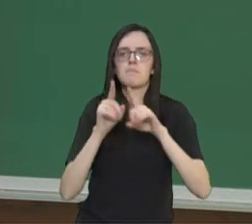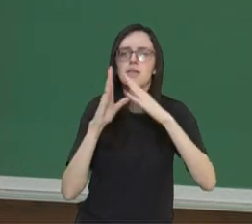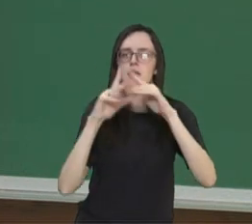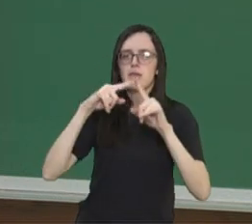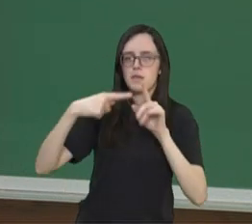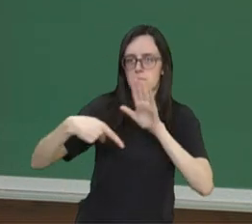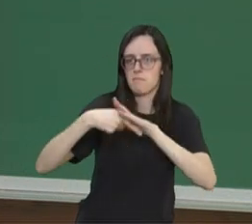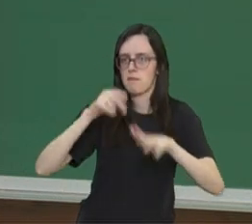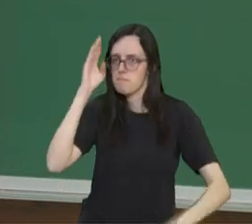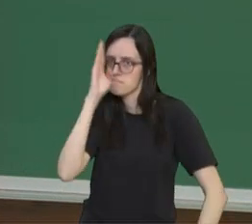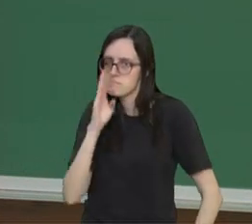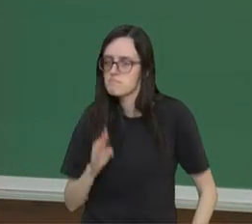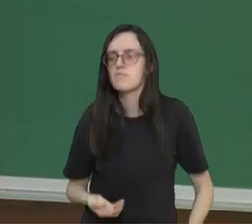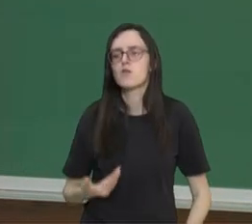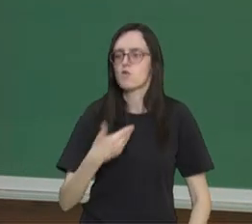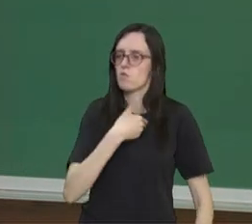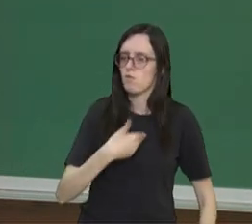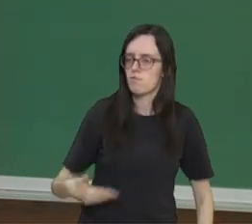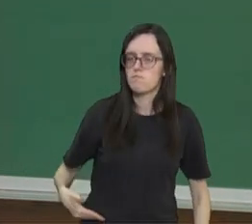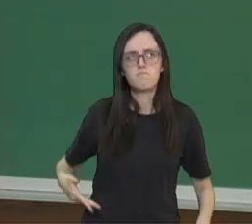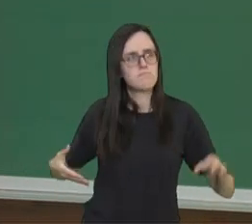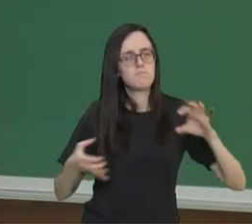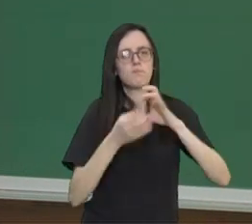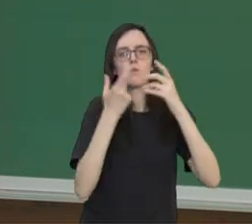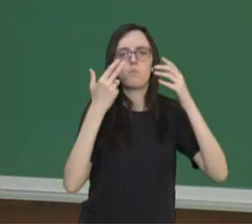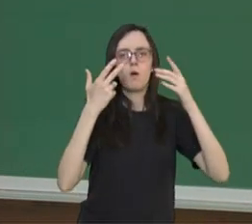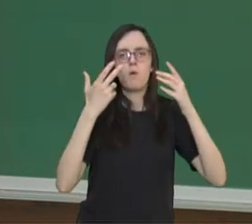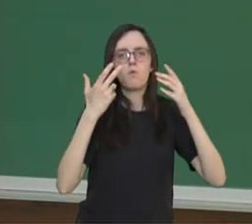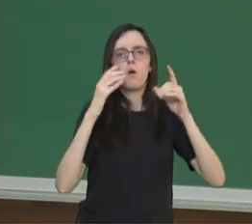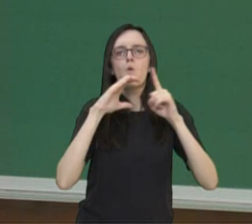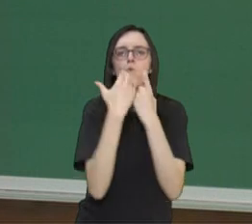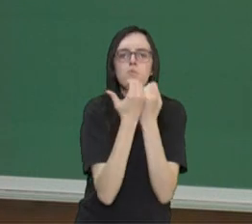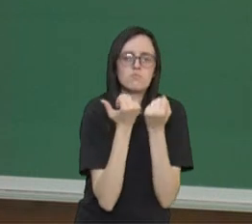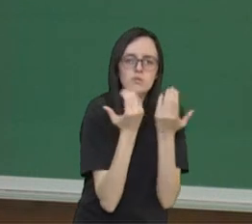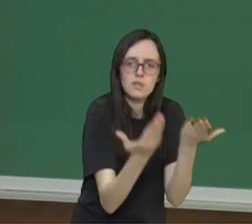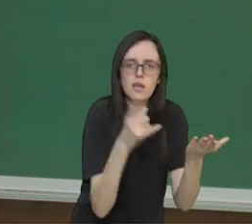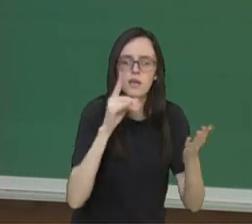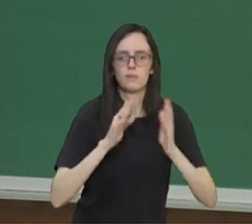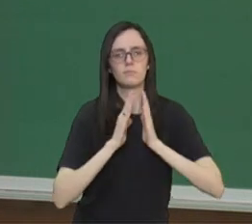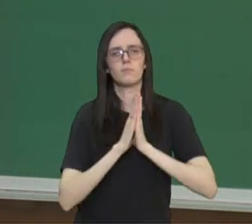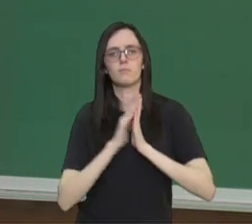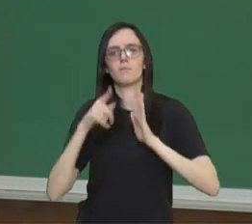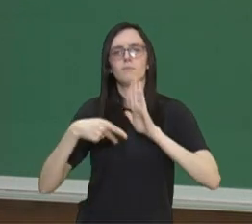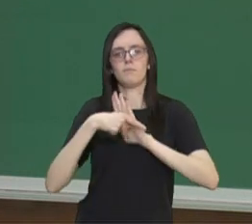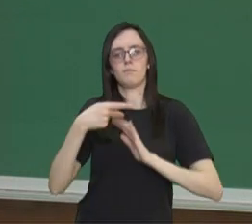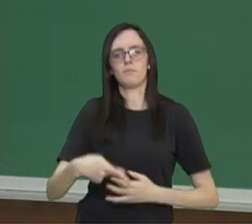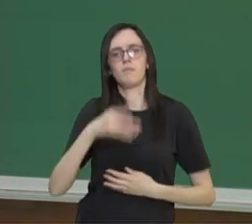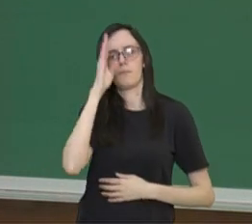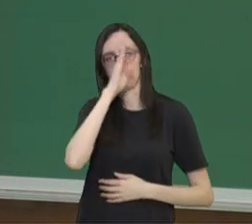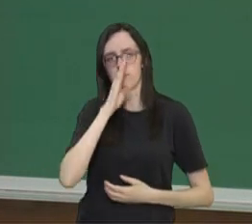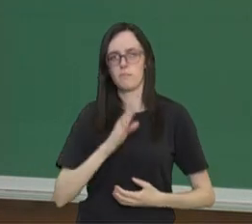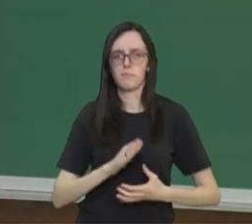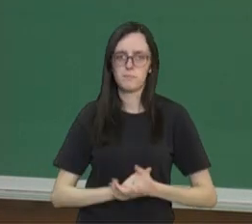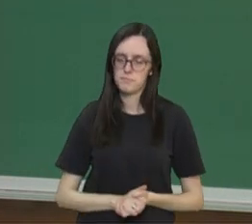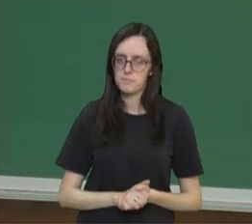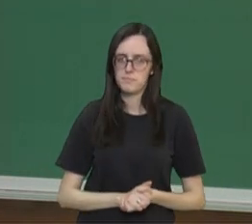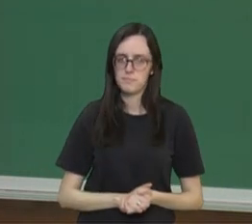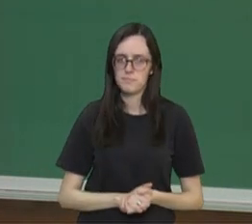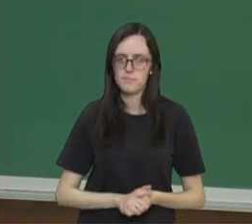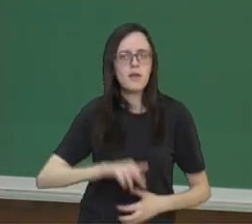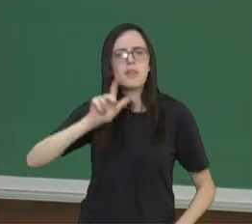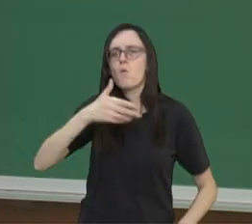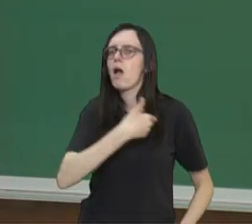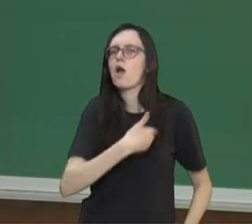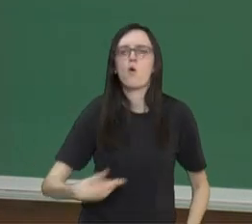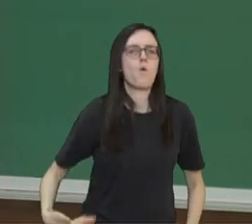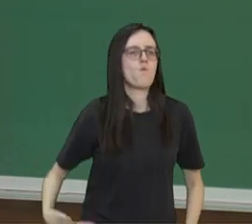Brasil, com o governo, colocou o culto de Nossa Senhora da Conceição Aparecida como padroeira do Brasil. Não foi no